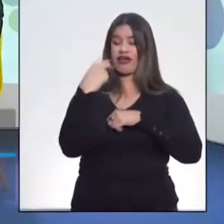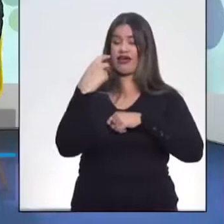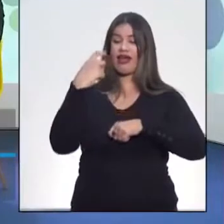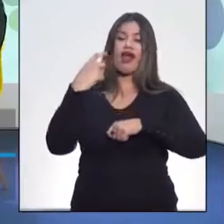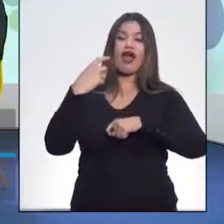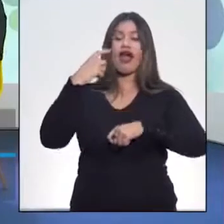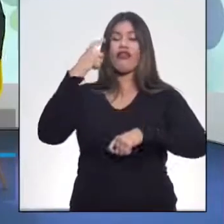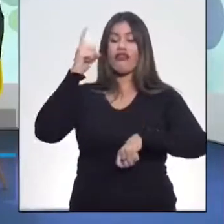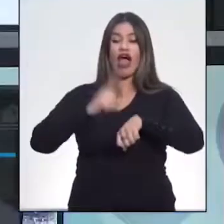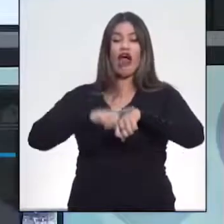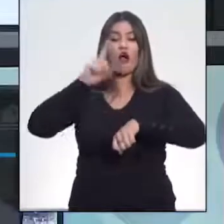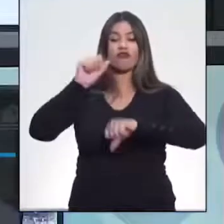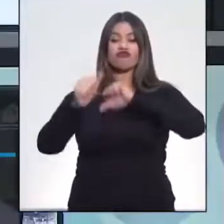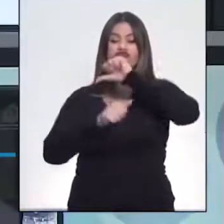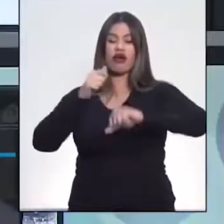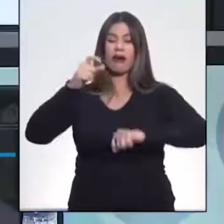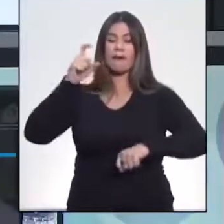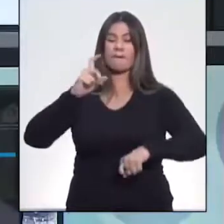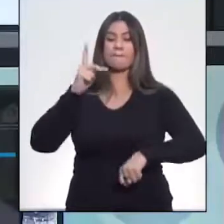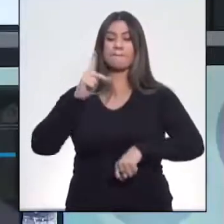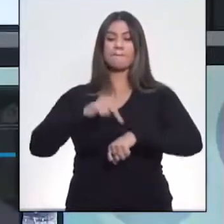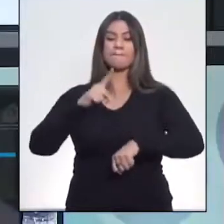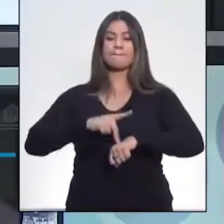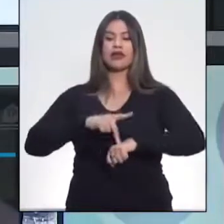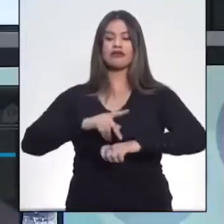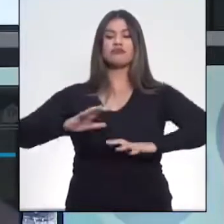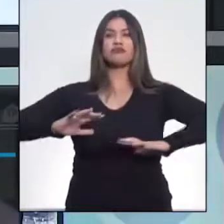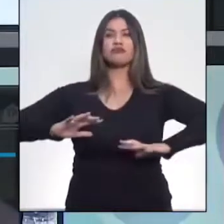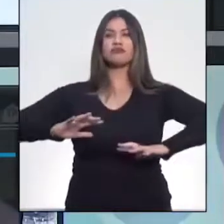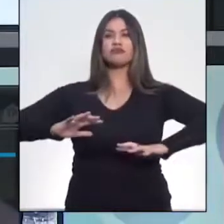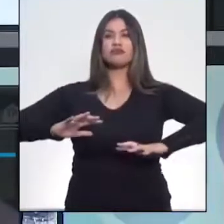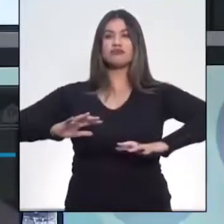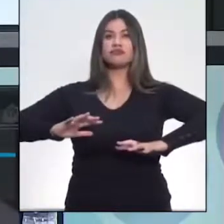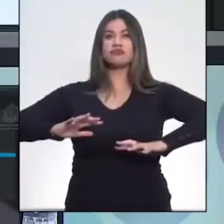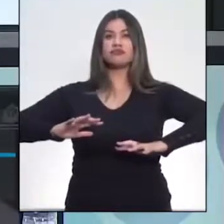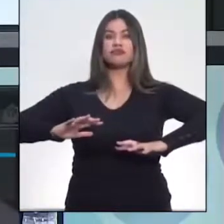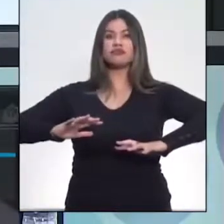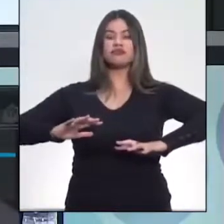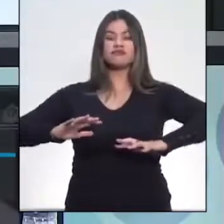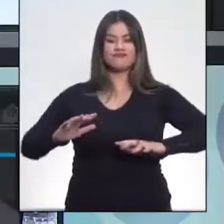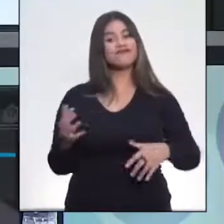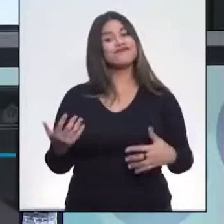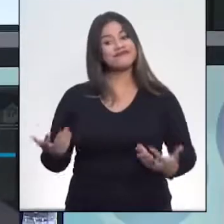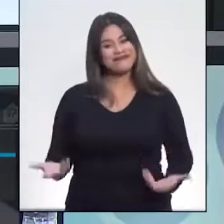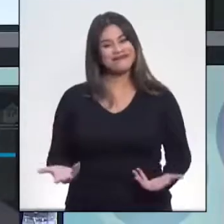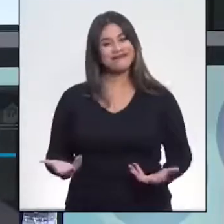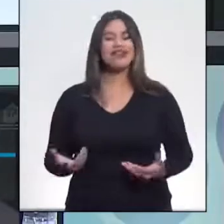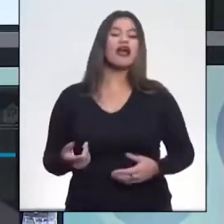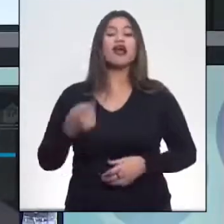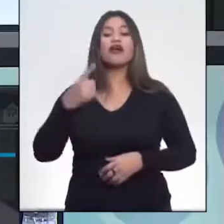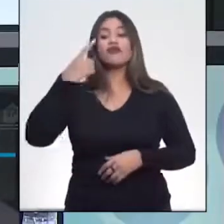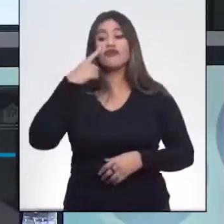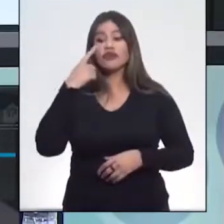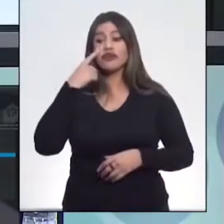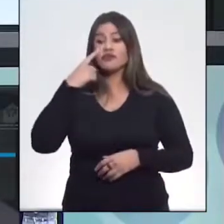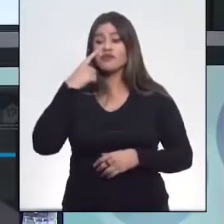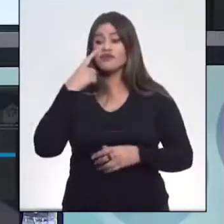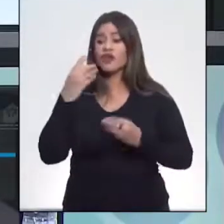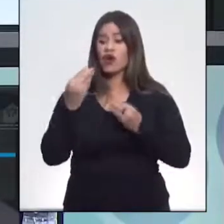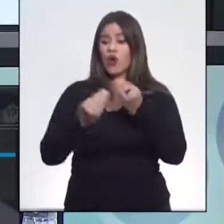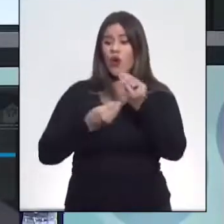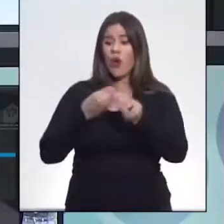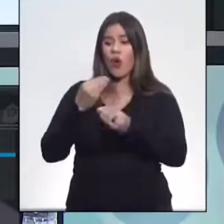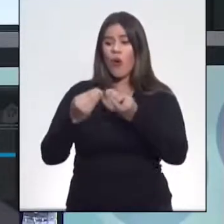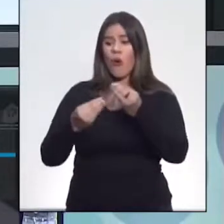Trama né exatamente nessa história vocês começam a perceber como que os deuses da mitologia ele se aproximam né com os